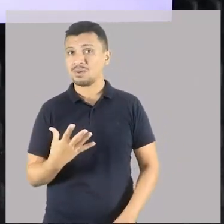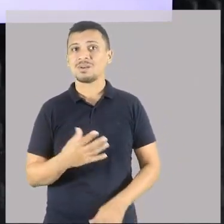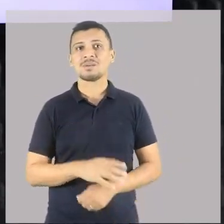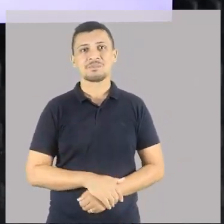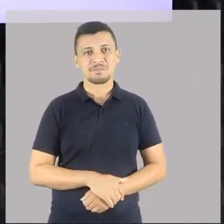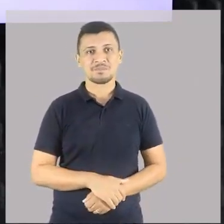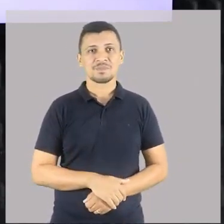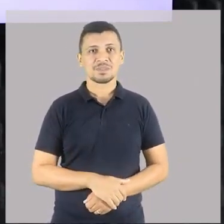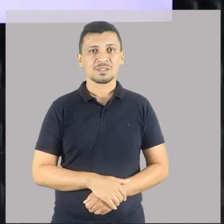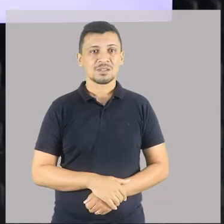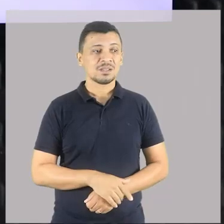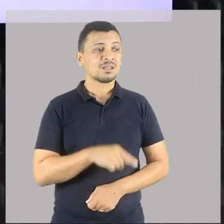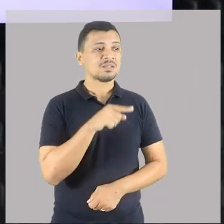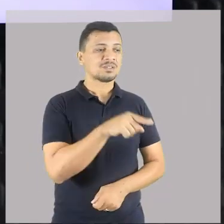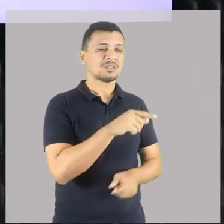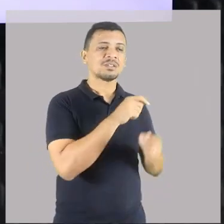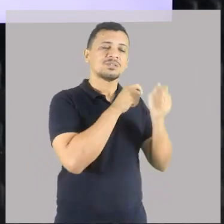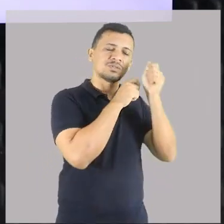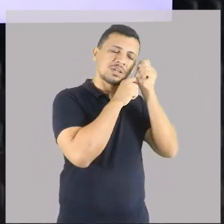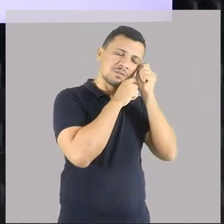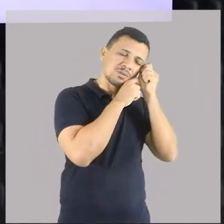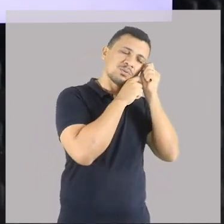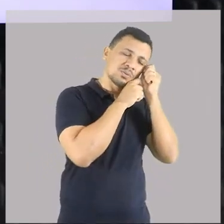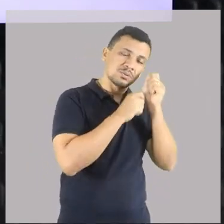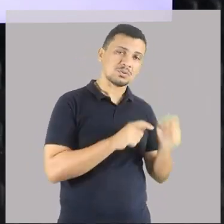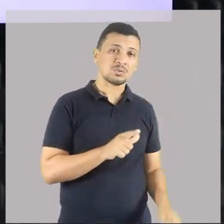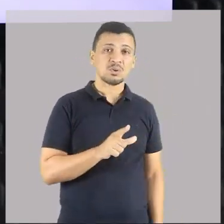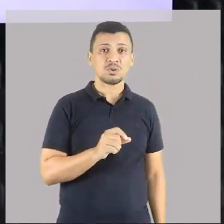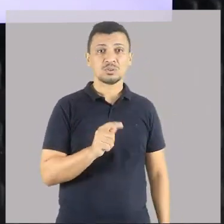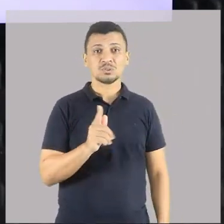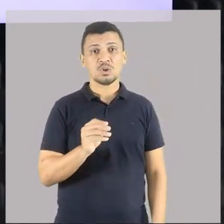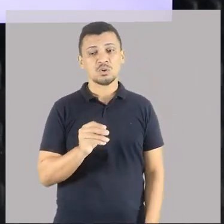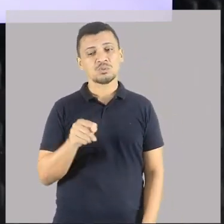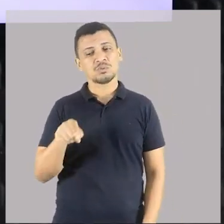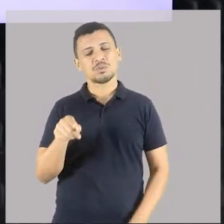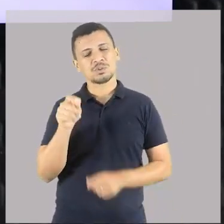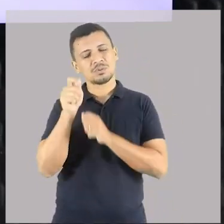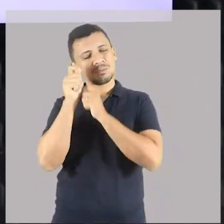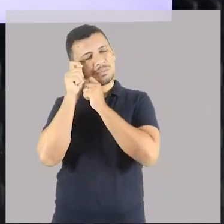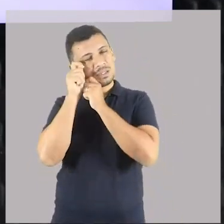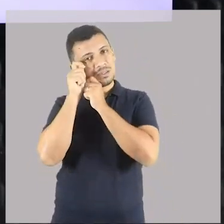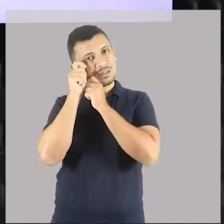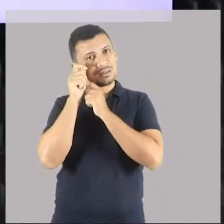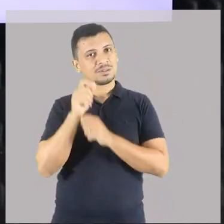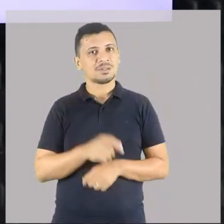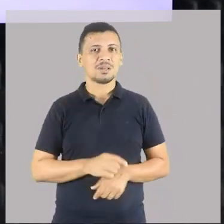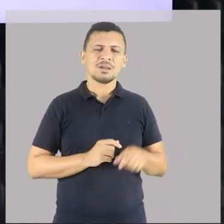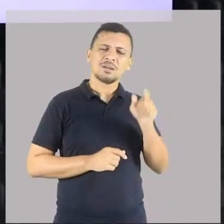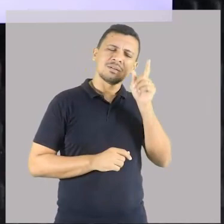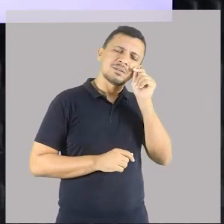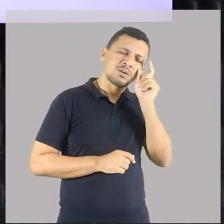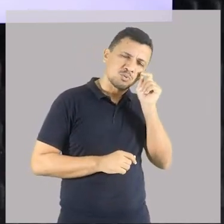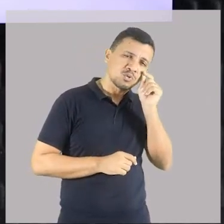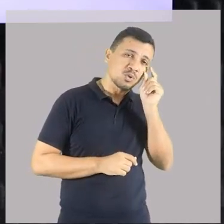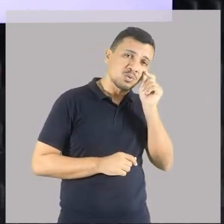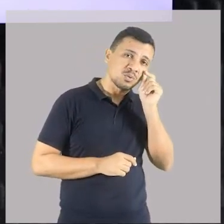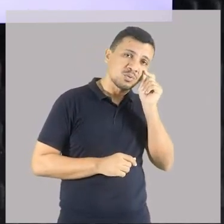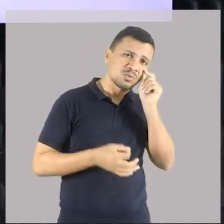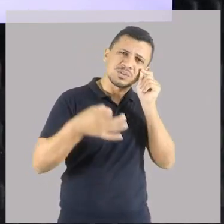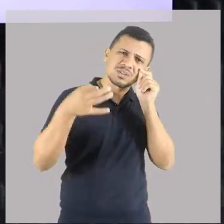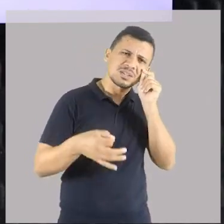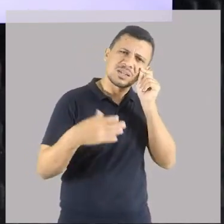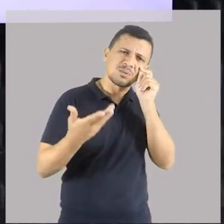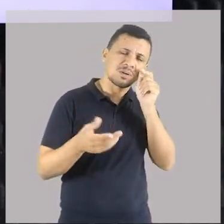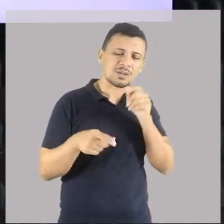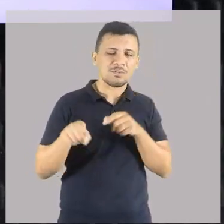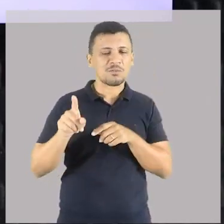certo? Estava com sono, logo foi dormir, certo? Se está com sono, qual é a lógica? Vai dormir.